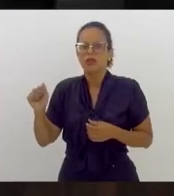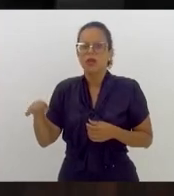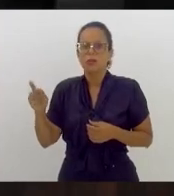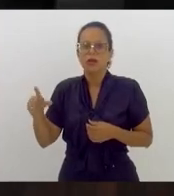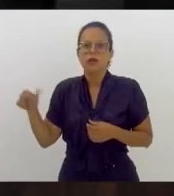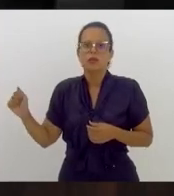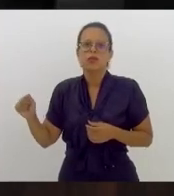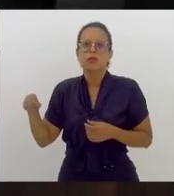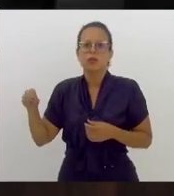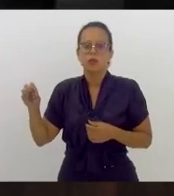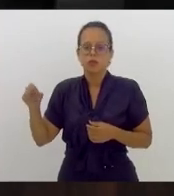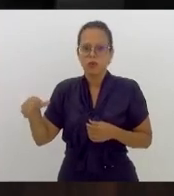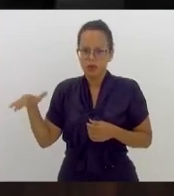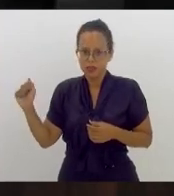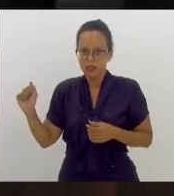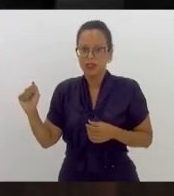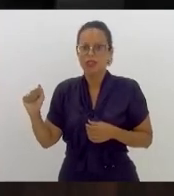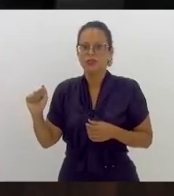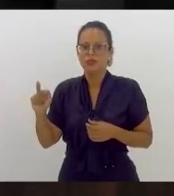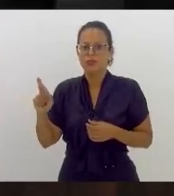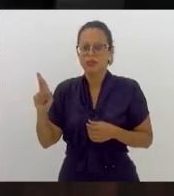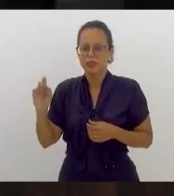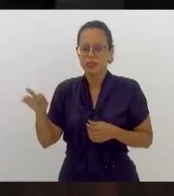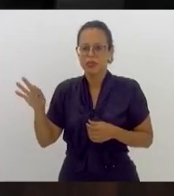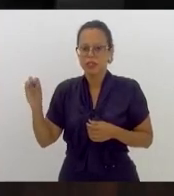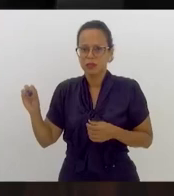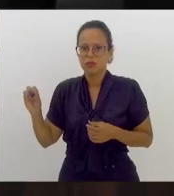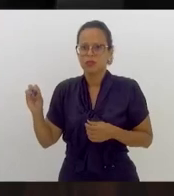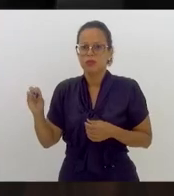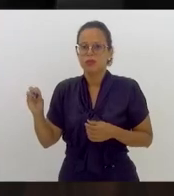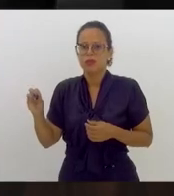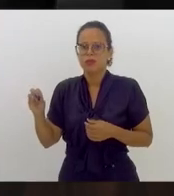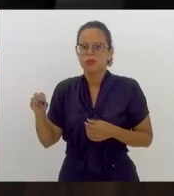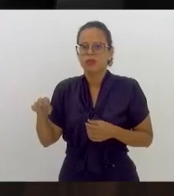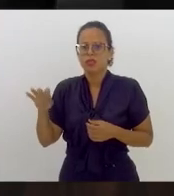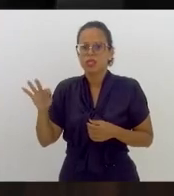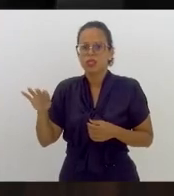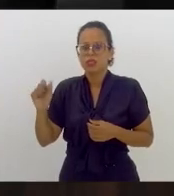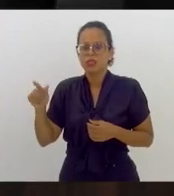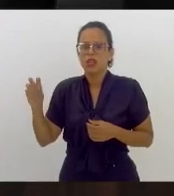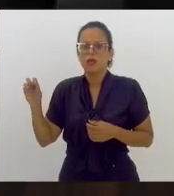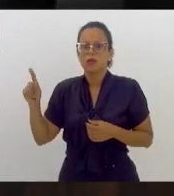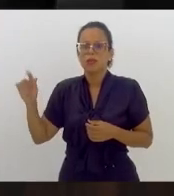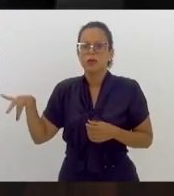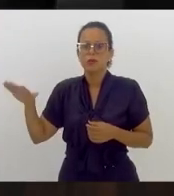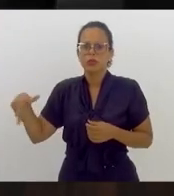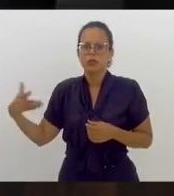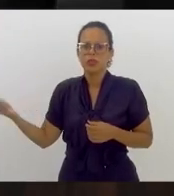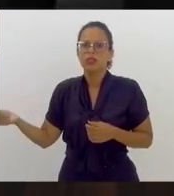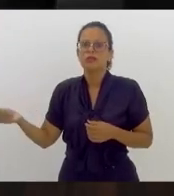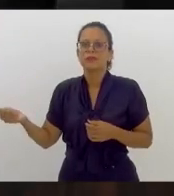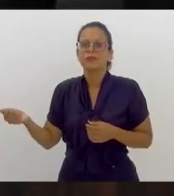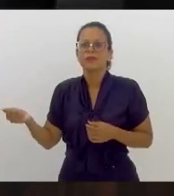Lemos, Mônica Francisco, Renato Zaca, Tiago Pampolha.